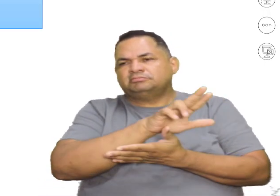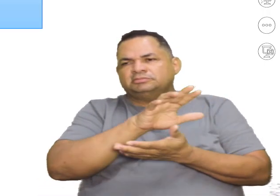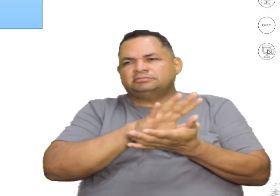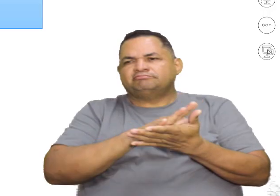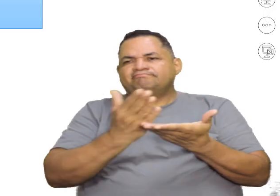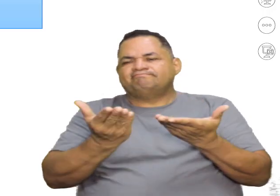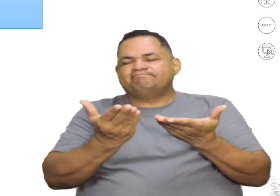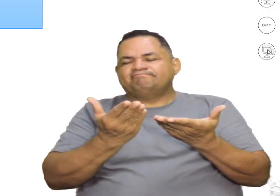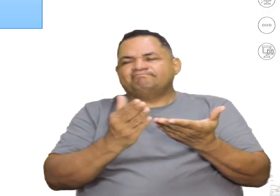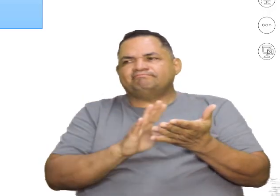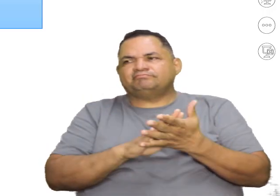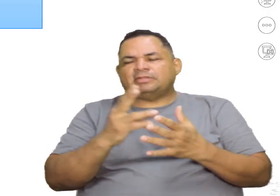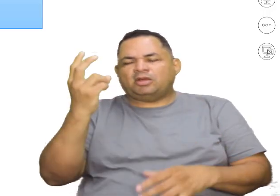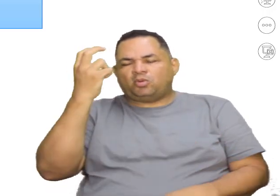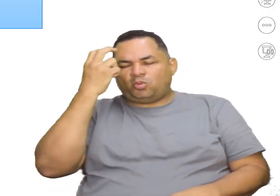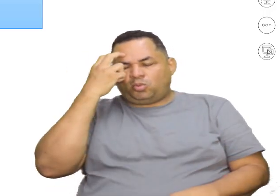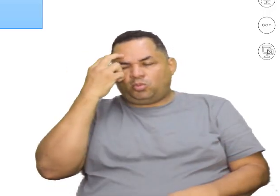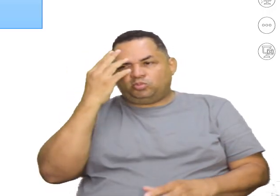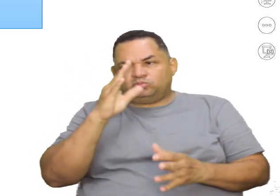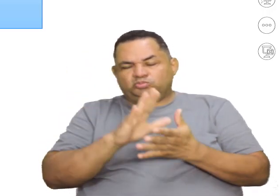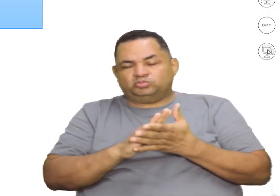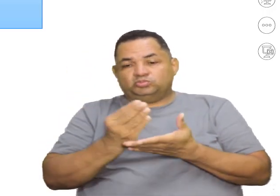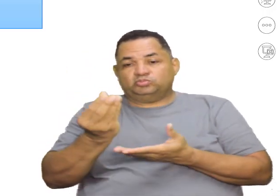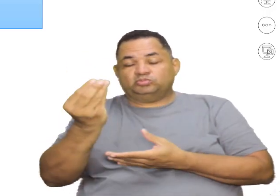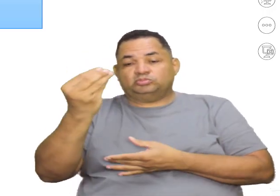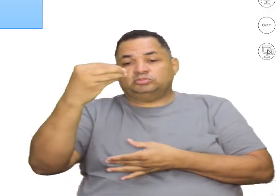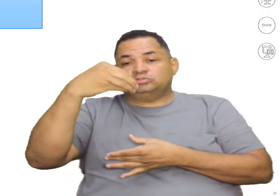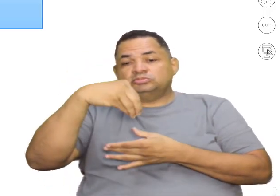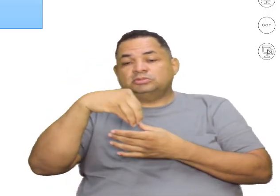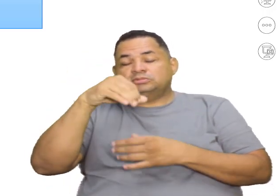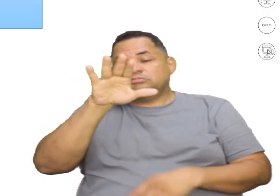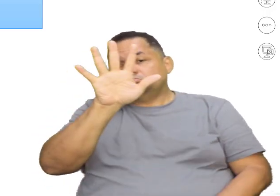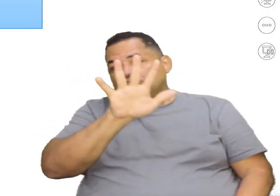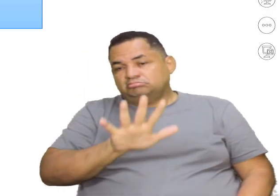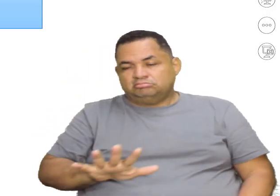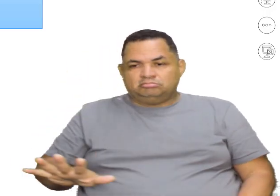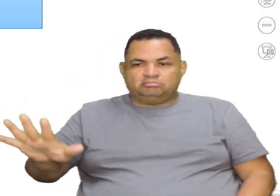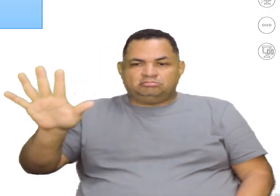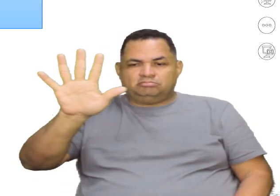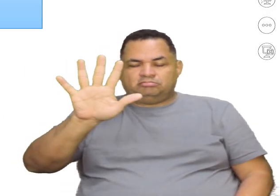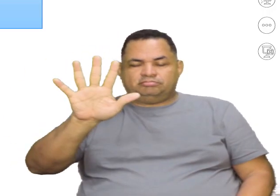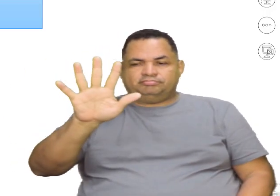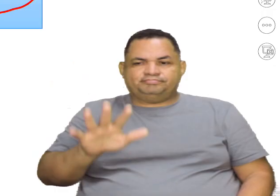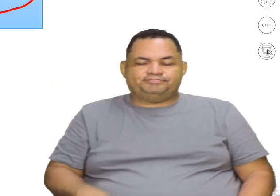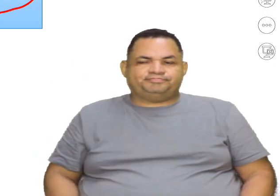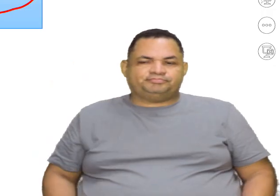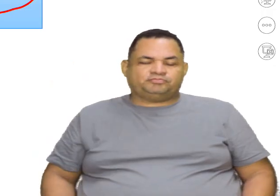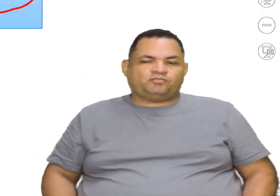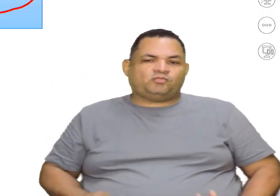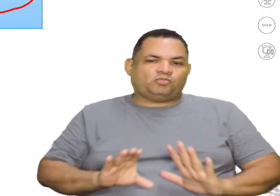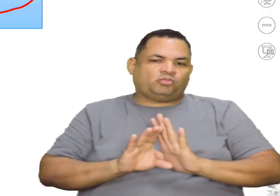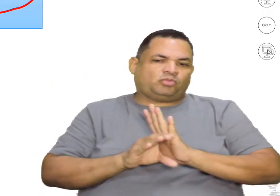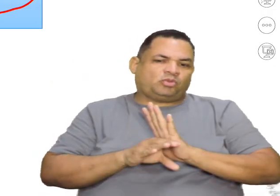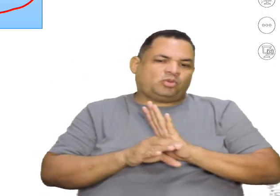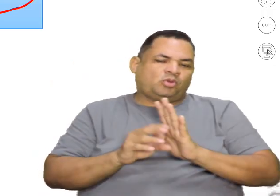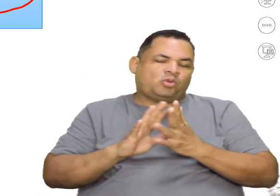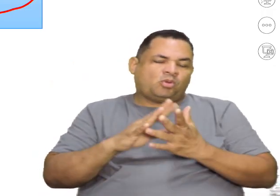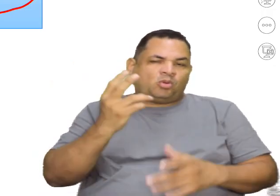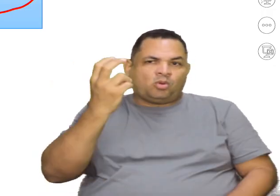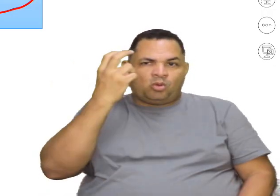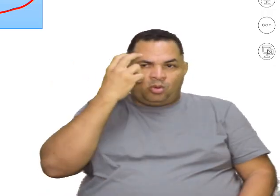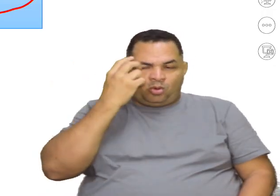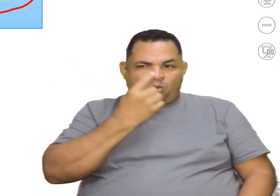né? De culturas que se tem o nosso país, né? Então, aqui, ó, o conceito de cultura que nós